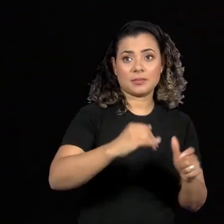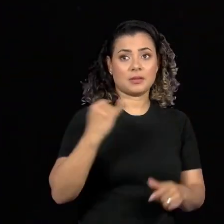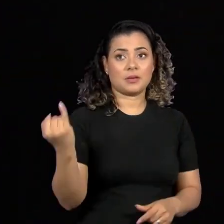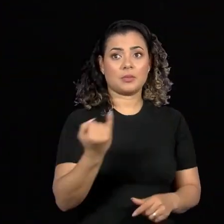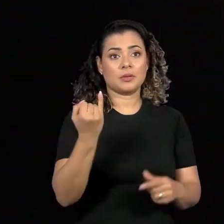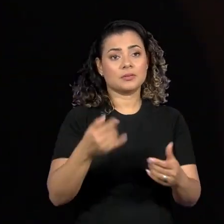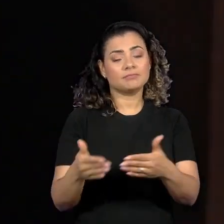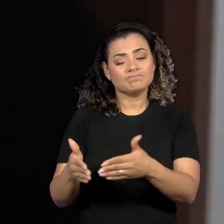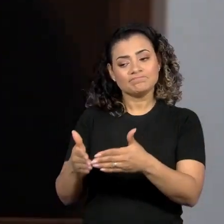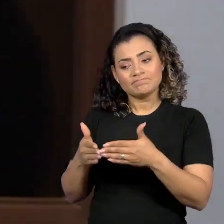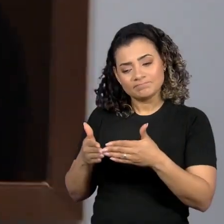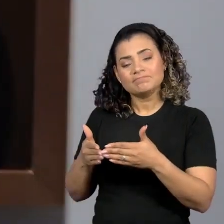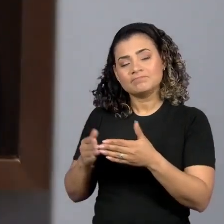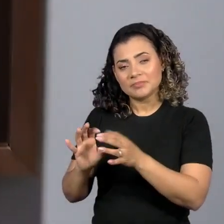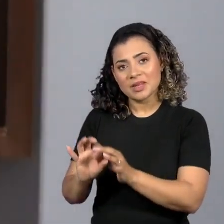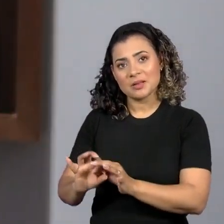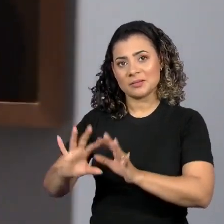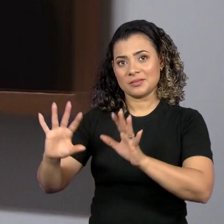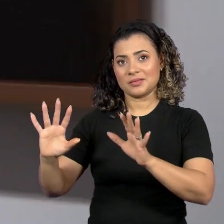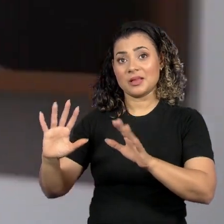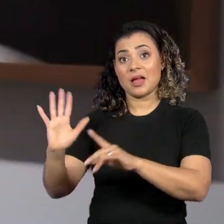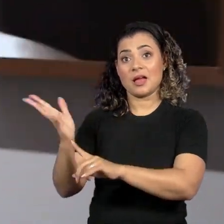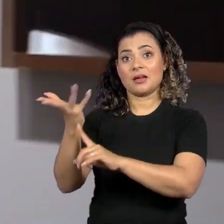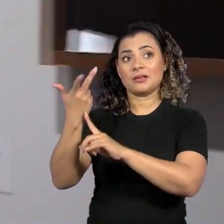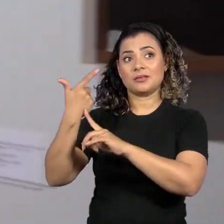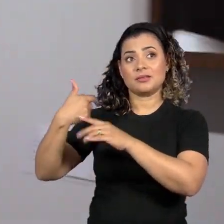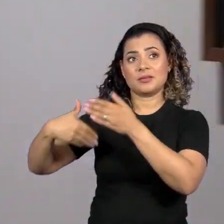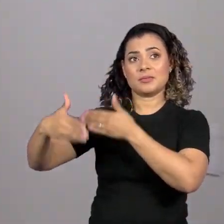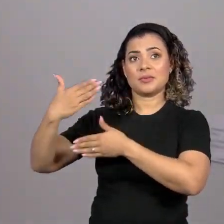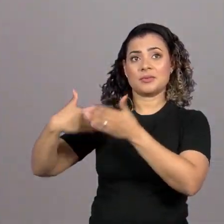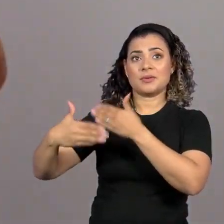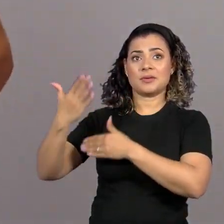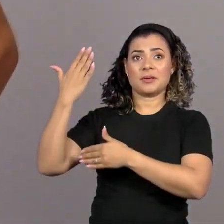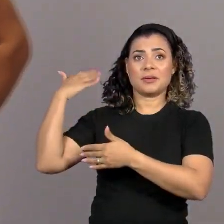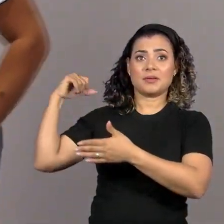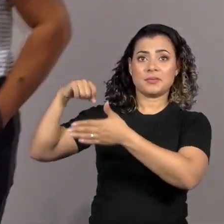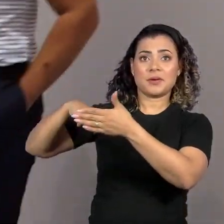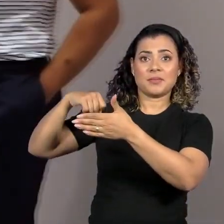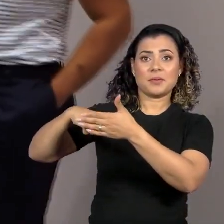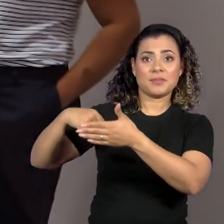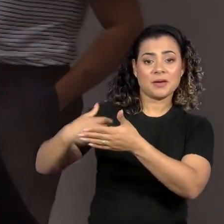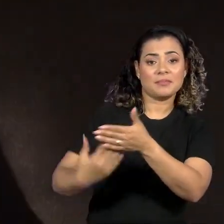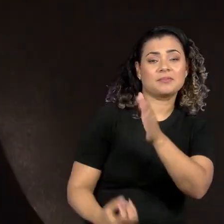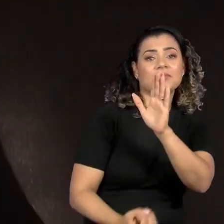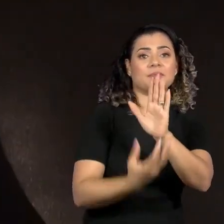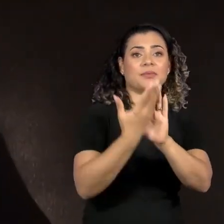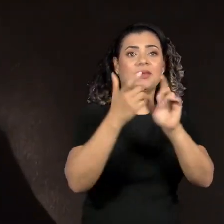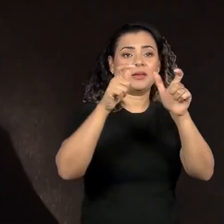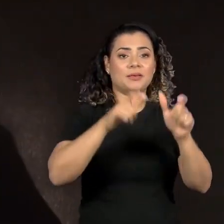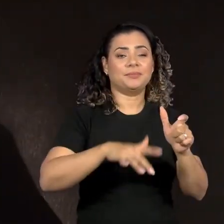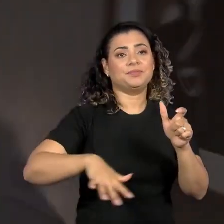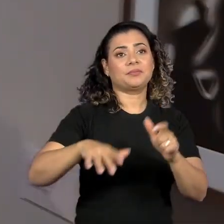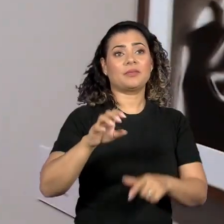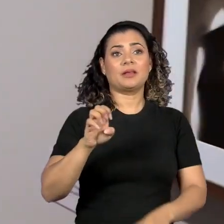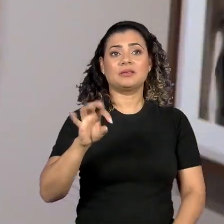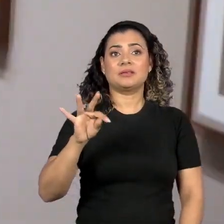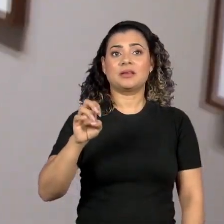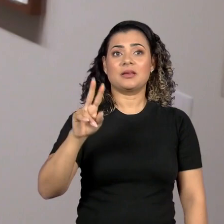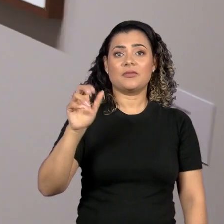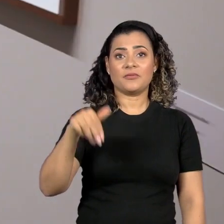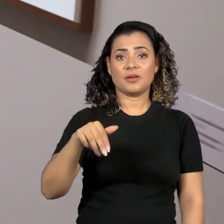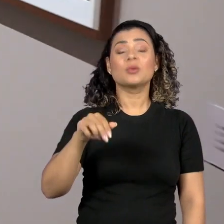que eu pedisse licença para os artistas que já estavam aqui e batalharam tanto para este espaço existir. Como Estevão Silva,